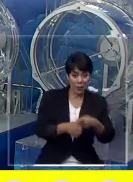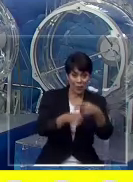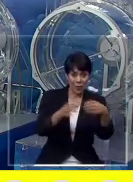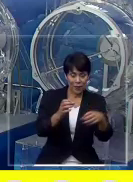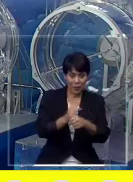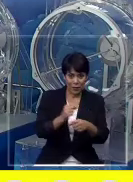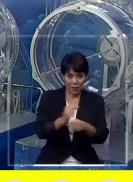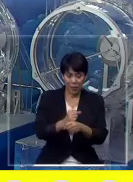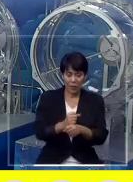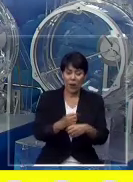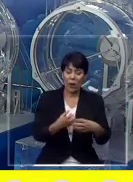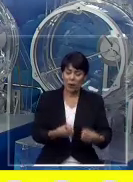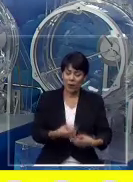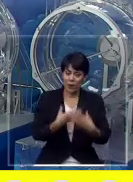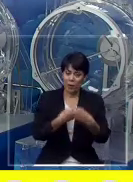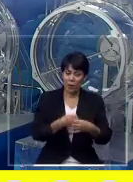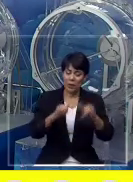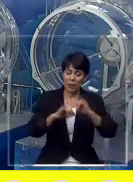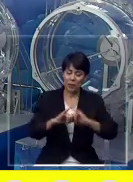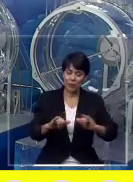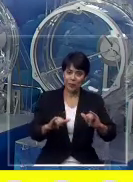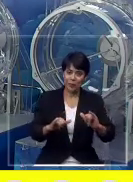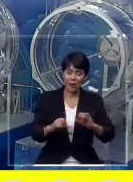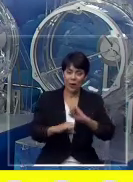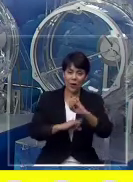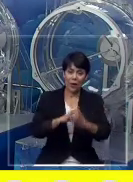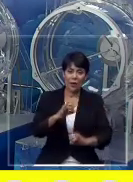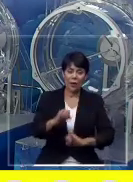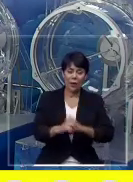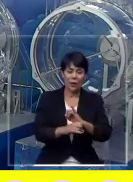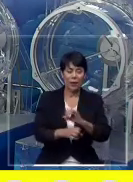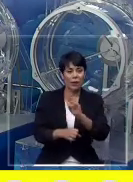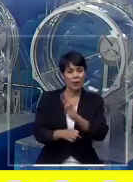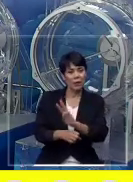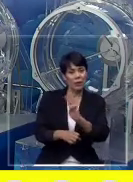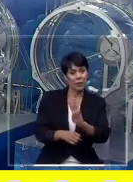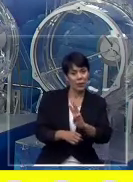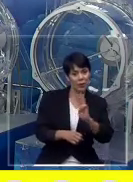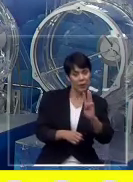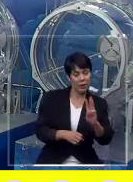após a apuração, todas as informações são publicadas na página da Caixa na internet,